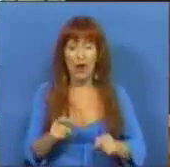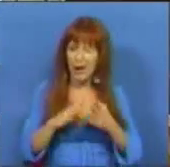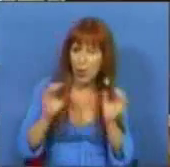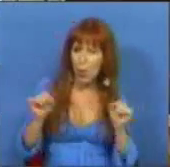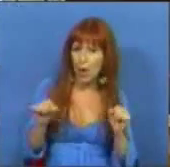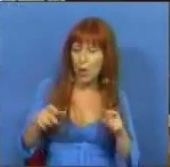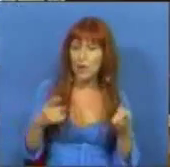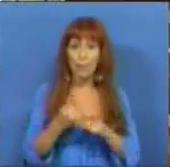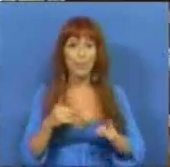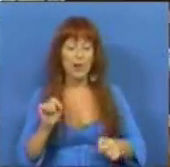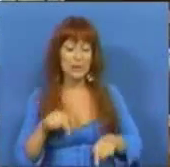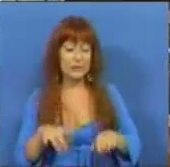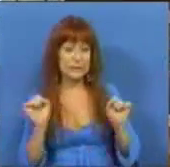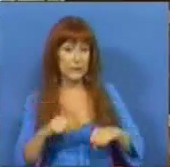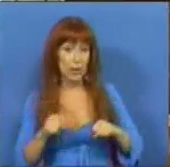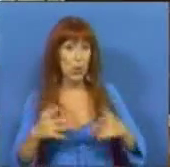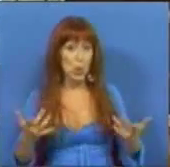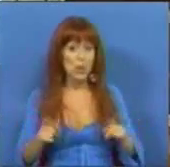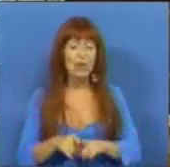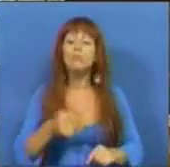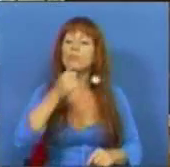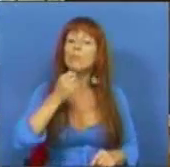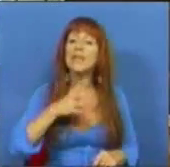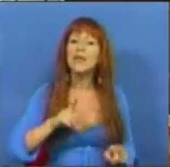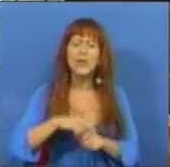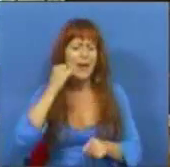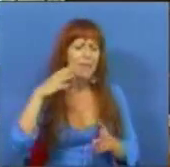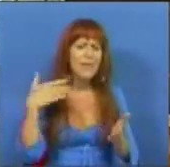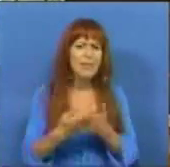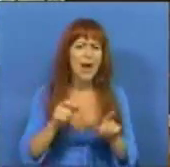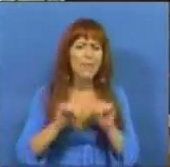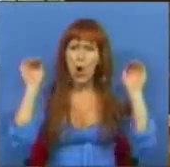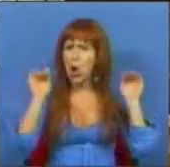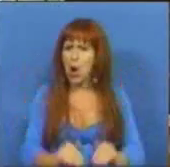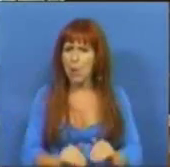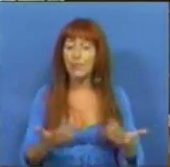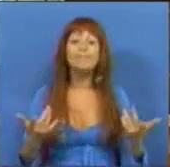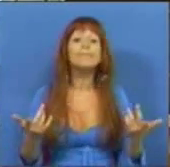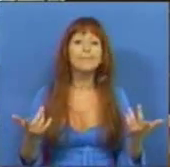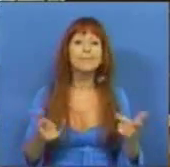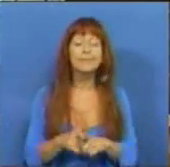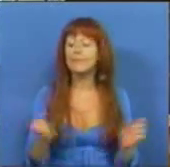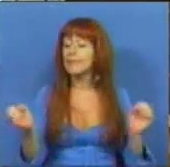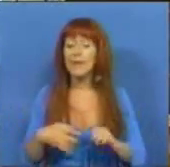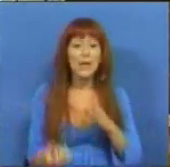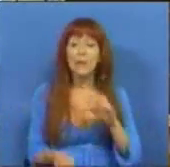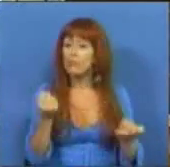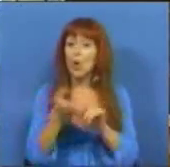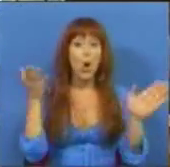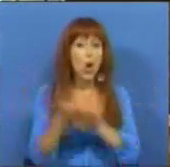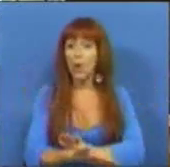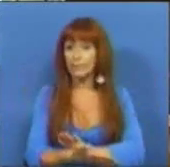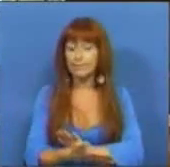acordo. Porque o que está neste acordo são medidas que agravam a recessão, que não criam